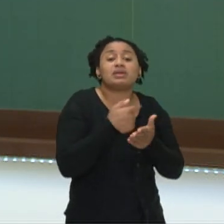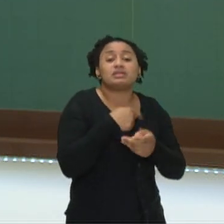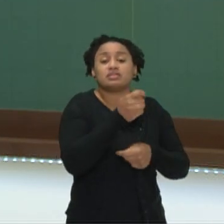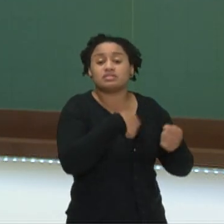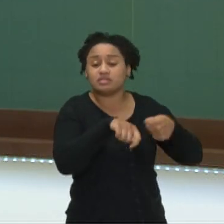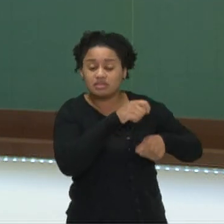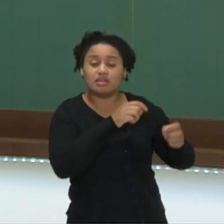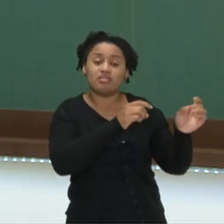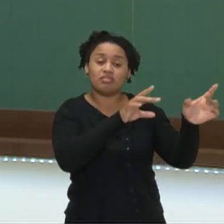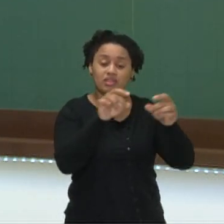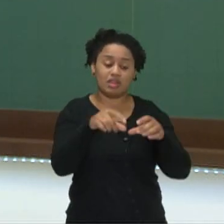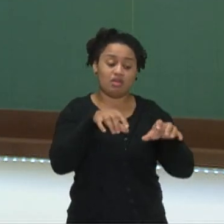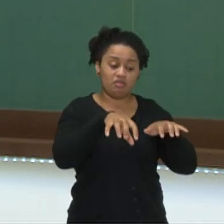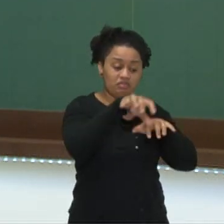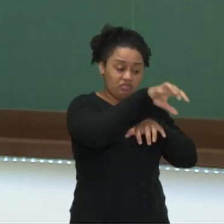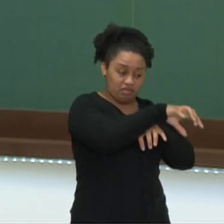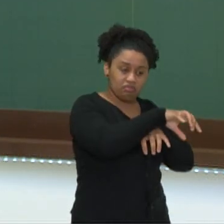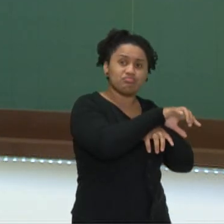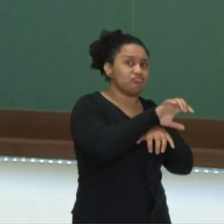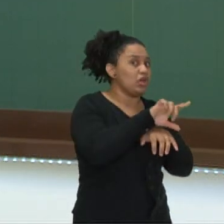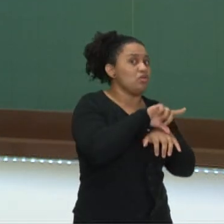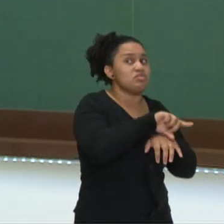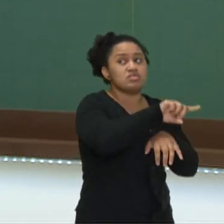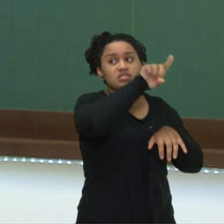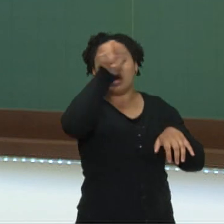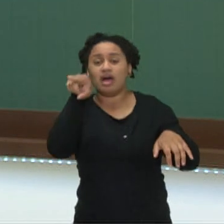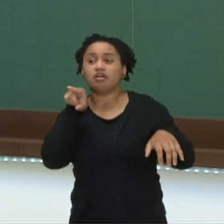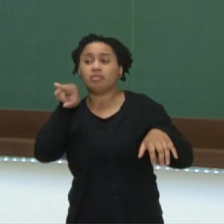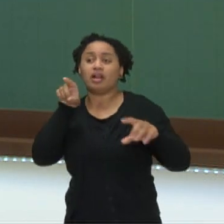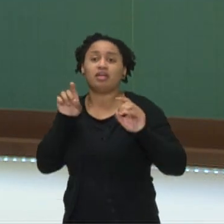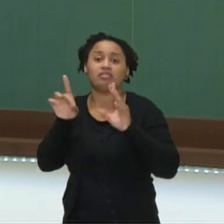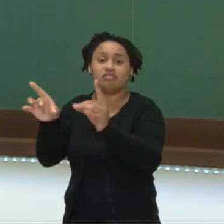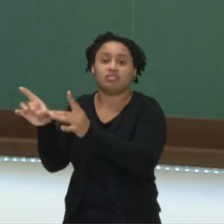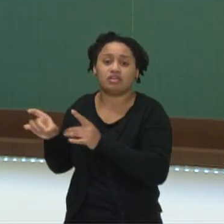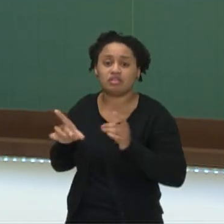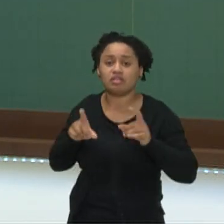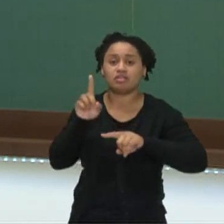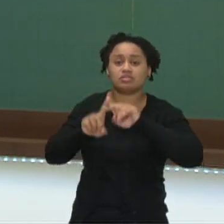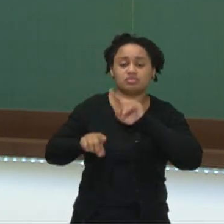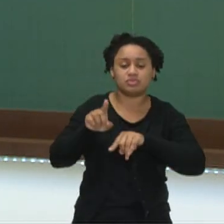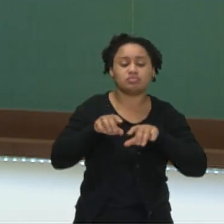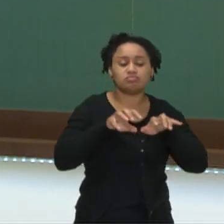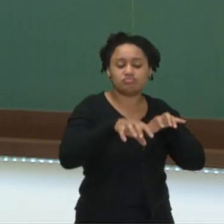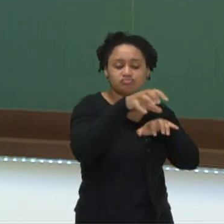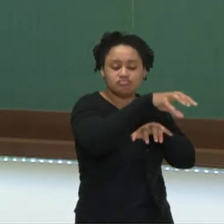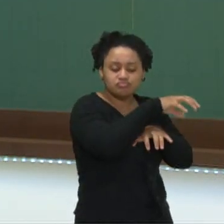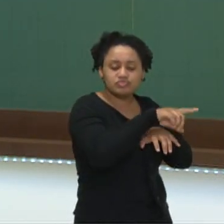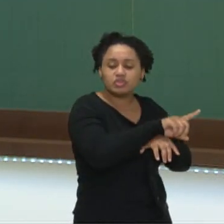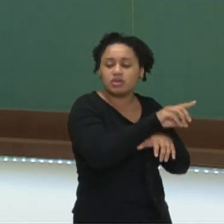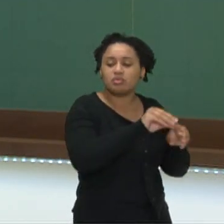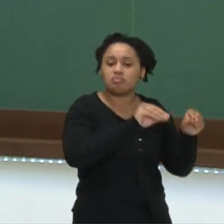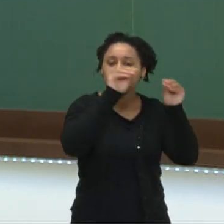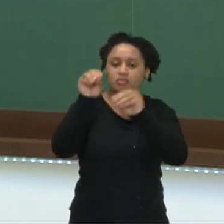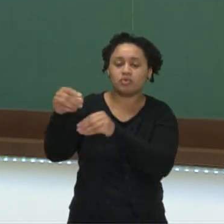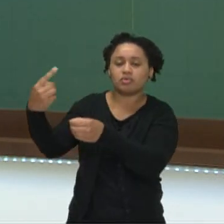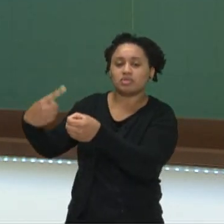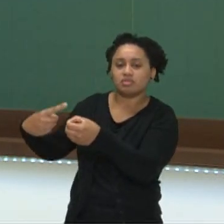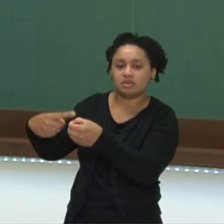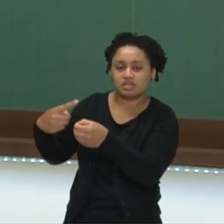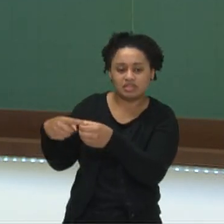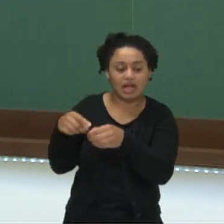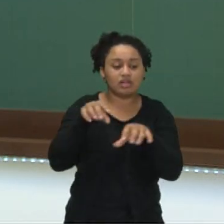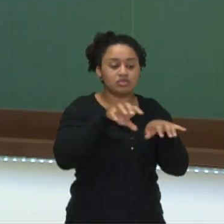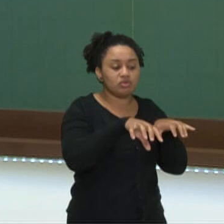vão sair do feudo para vender produtos. Tá? Os comerciantes vão começar a sair de um feudo, ir para uma cidade, sair de um feudo para o